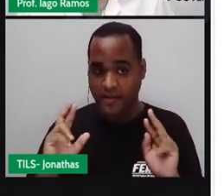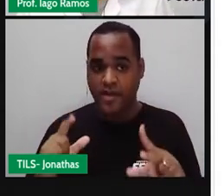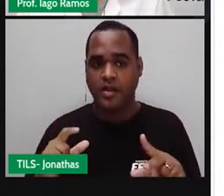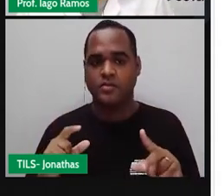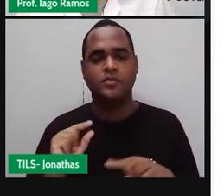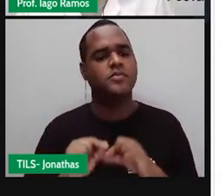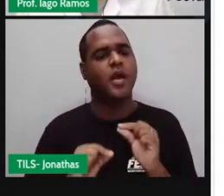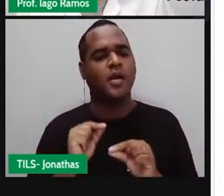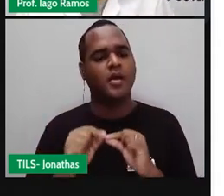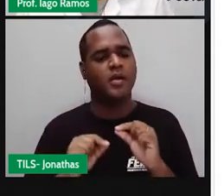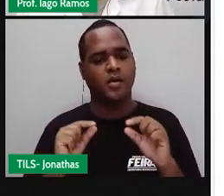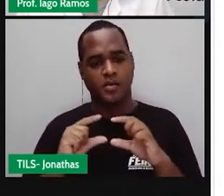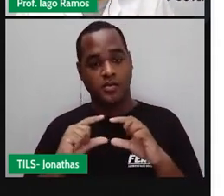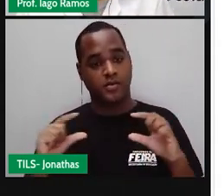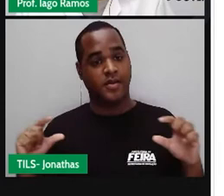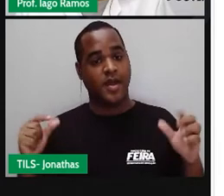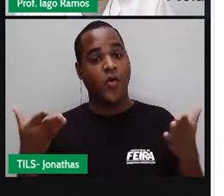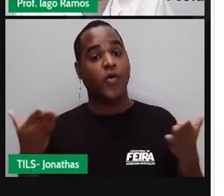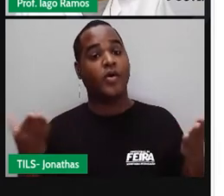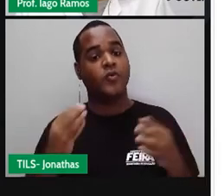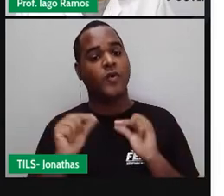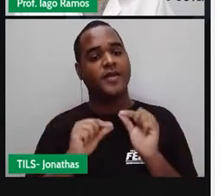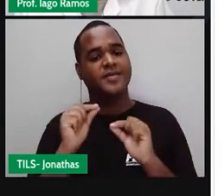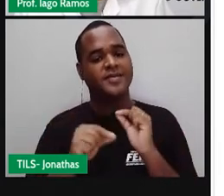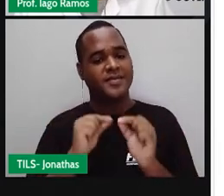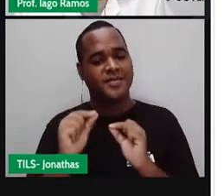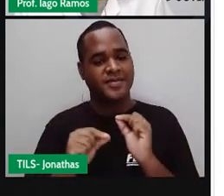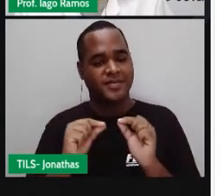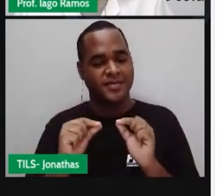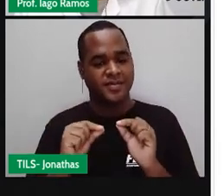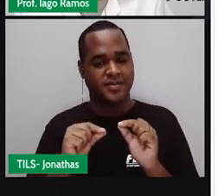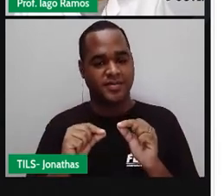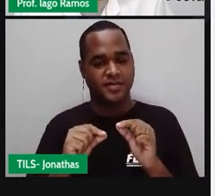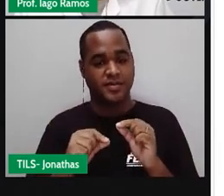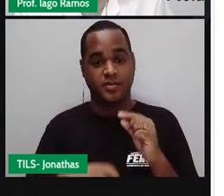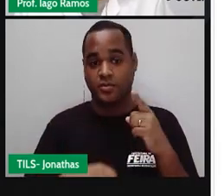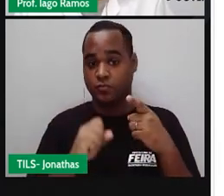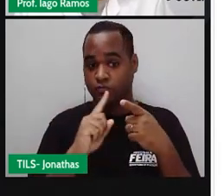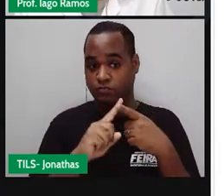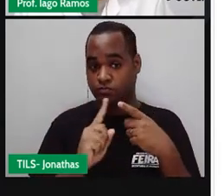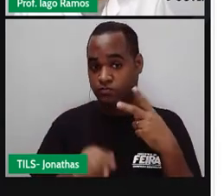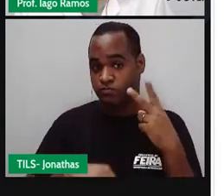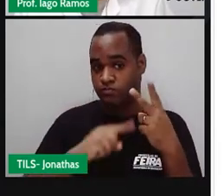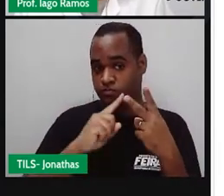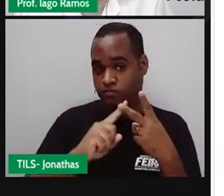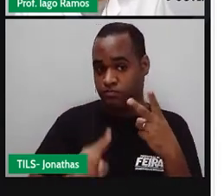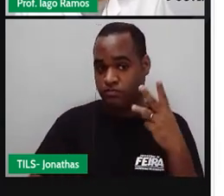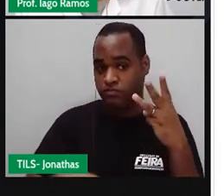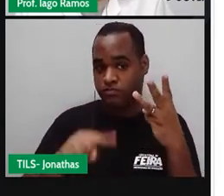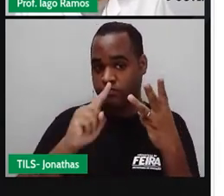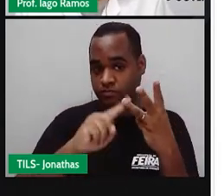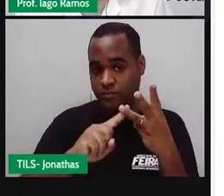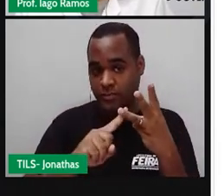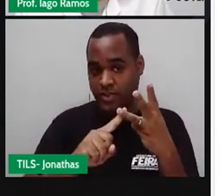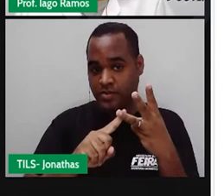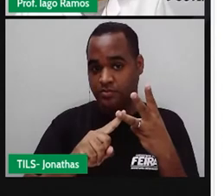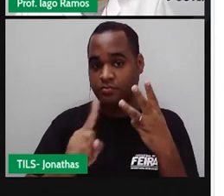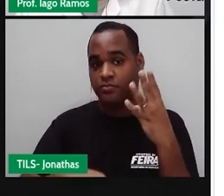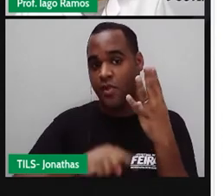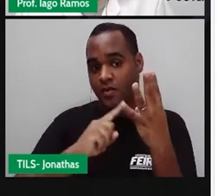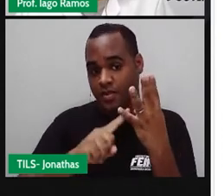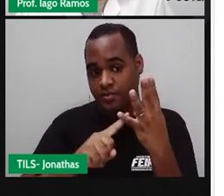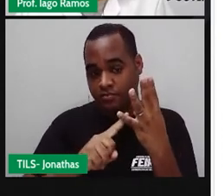ela foi dividida agora enquanto os pedaços ela foi dividida em um dois três